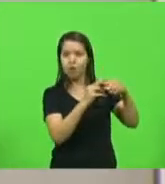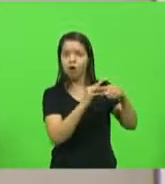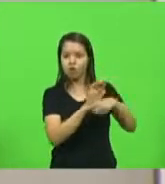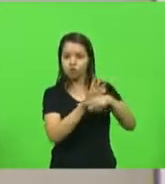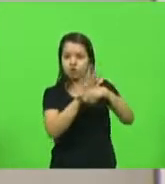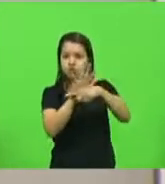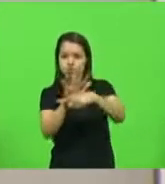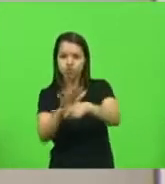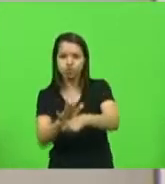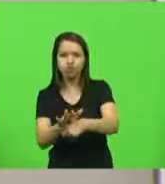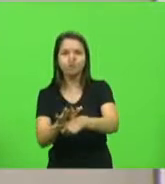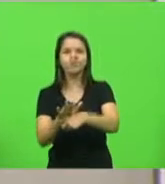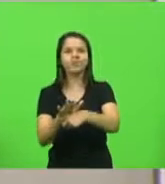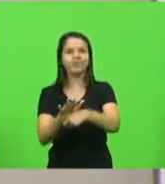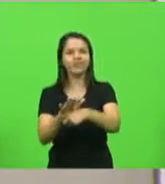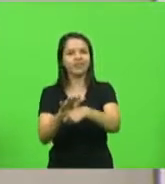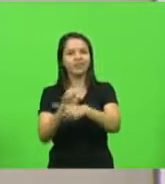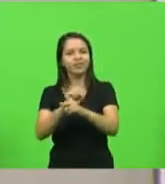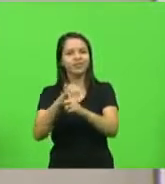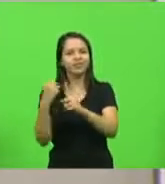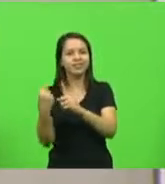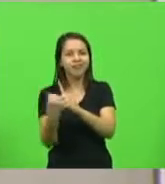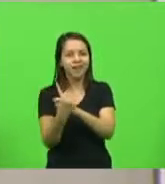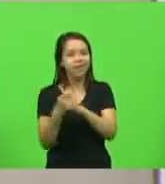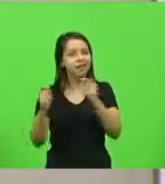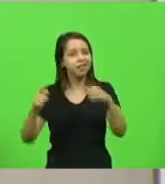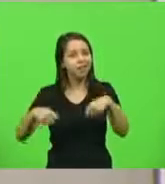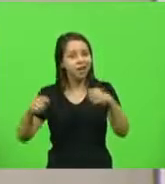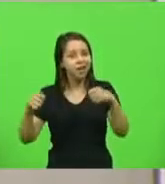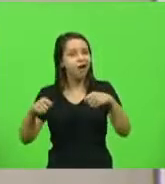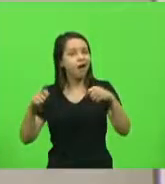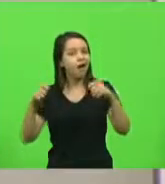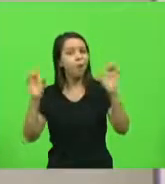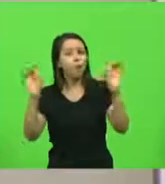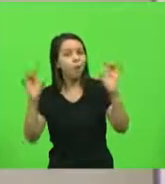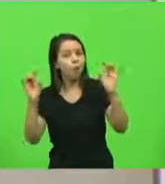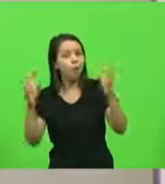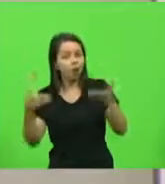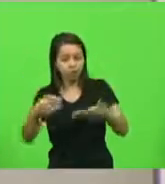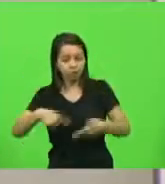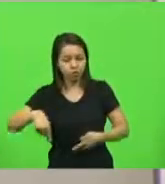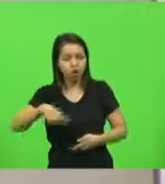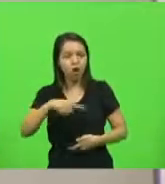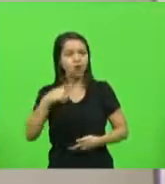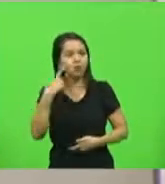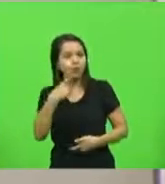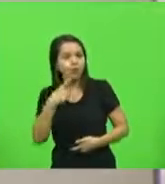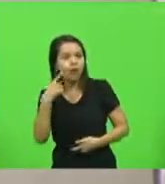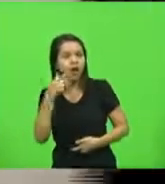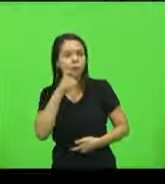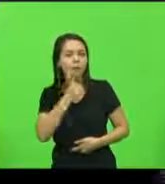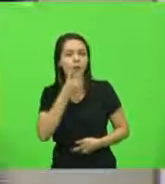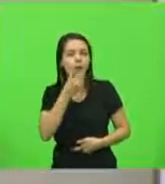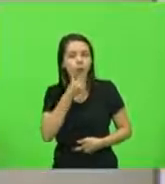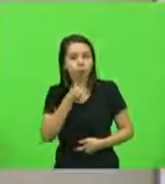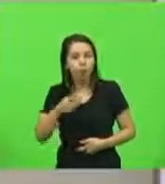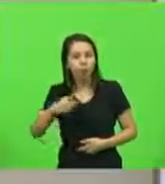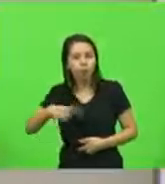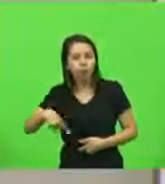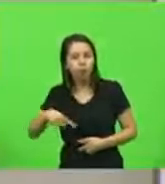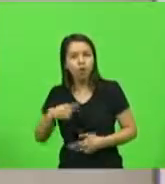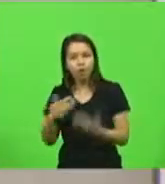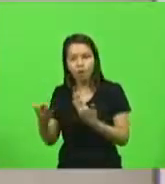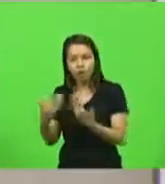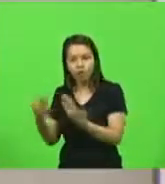nossos municípios oportunidades que somente os deputados e as deputadas, através de uma conversa muito próxima com as